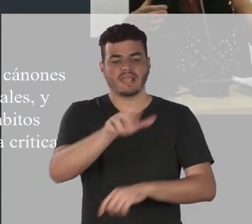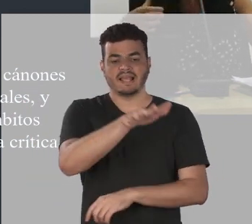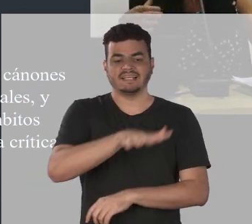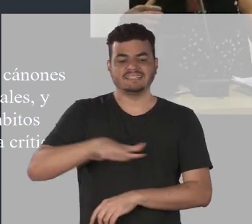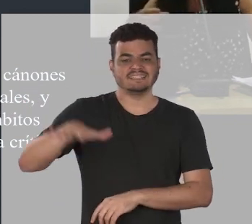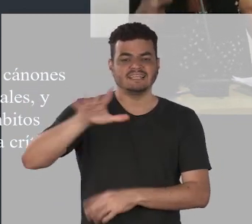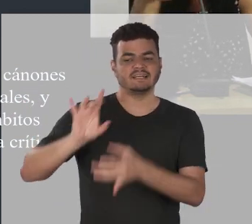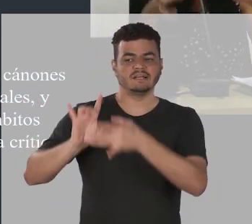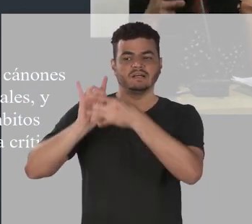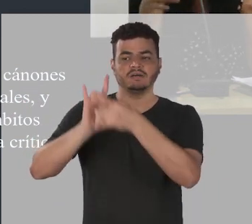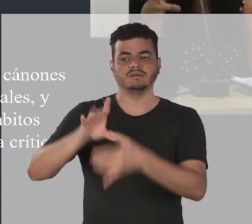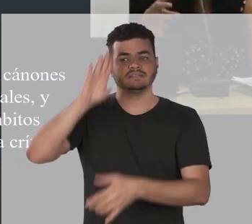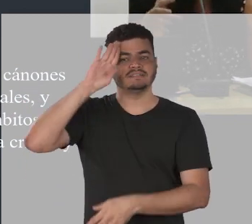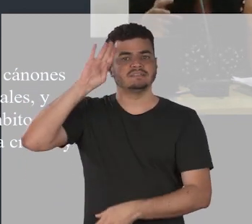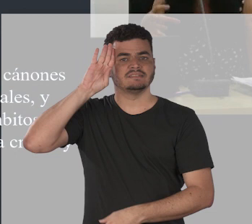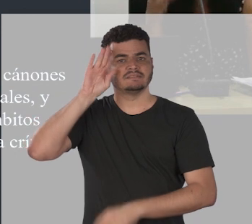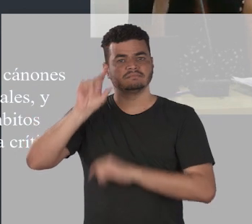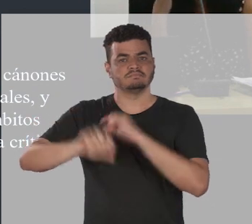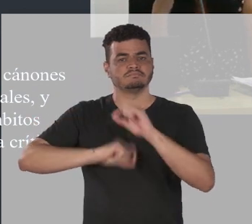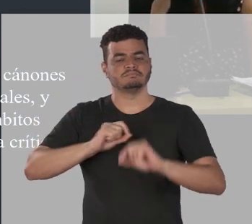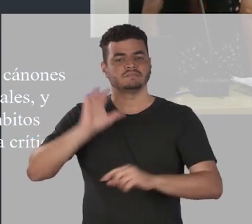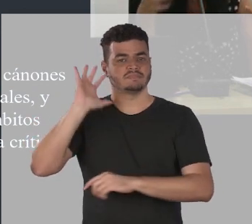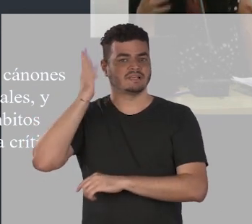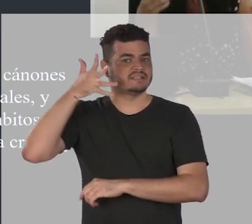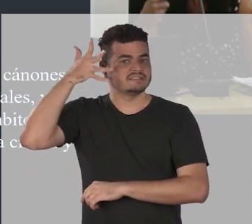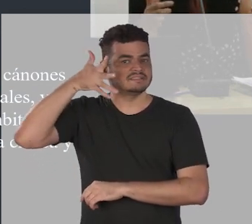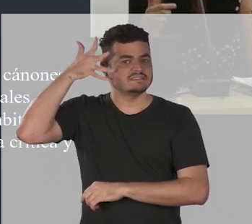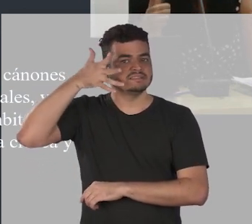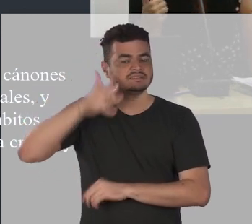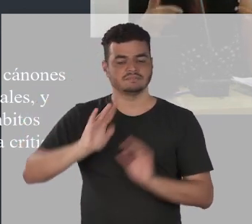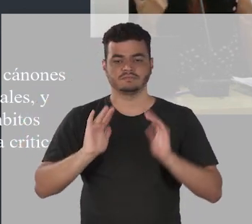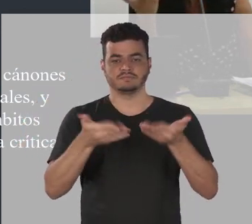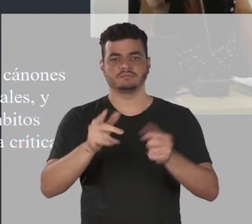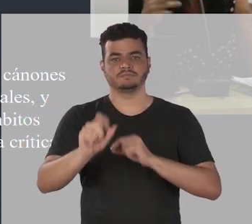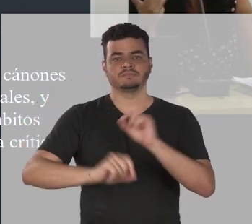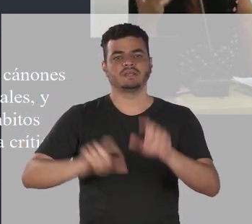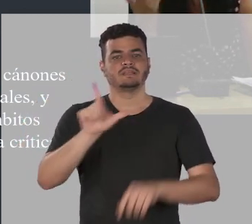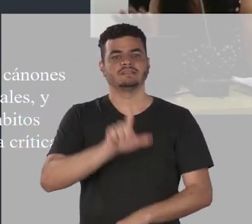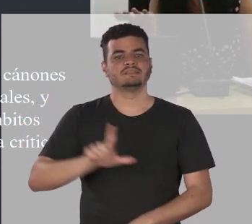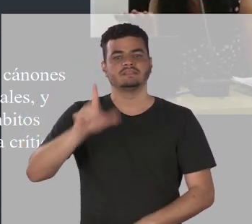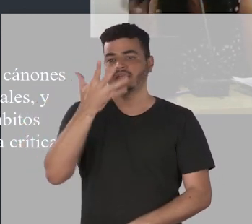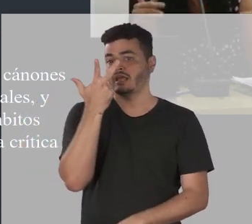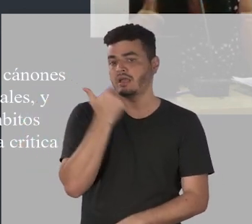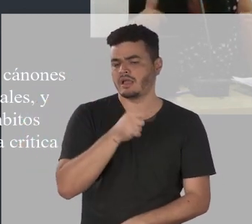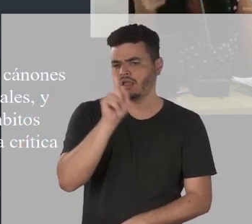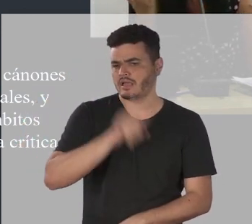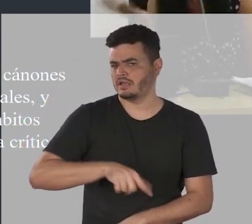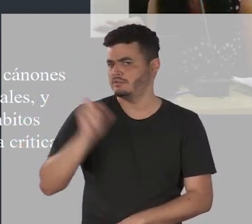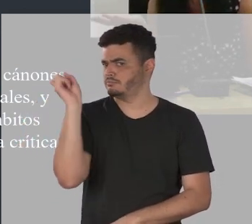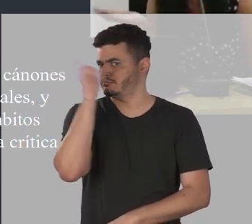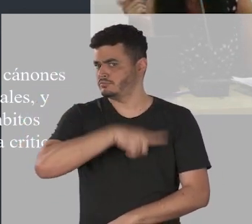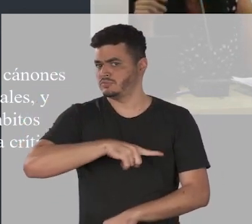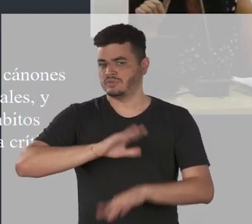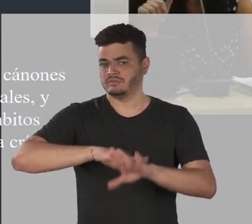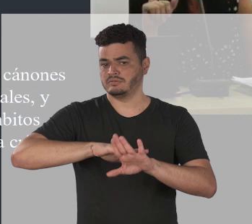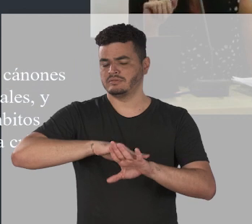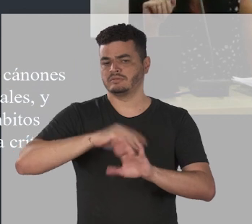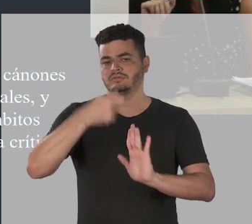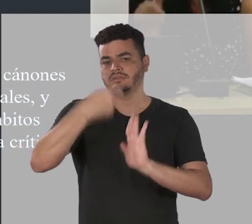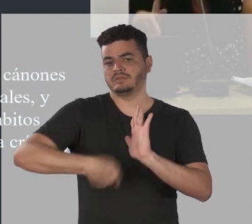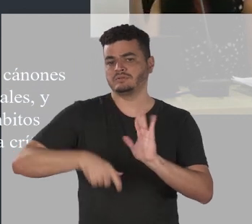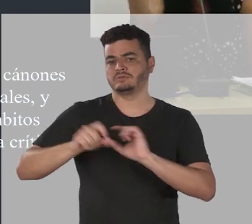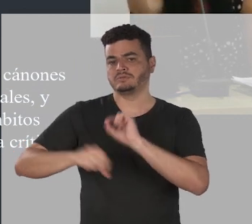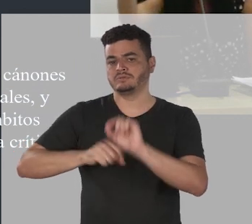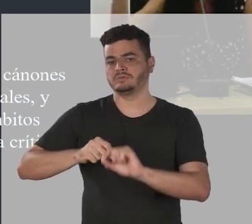aí, seminários específicos de literatura infantil, é muito raro que autores de literatura infantil estejam